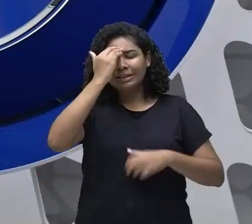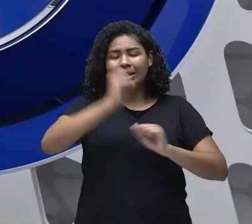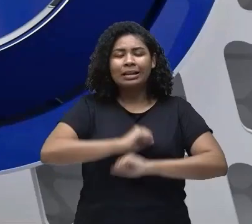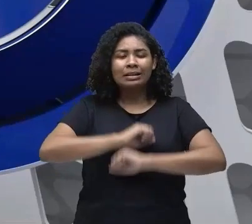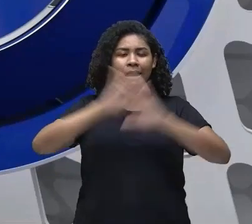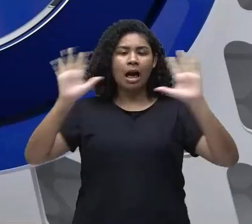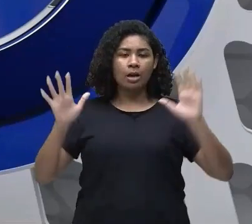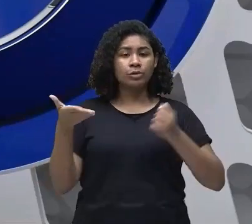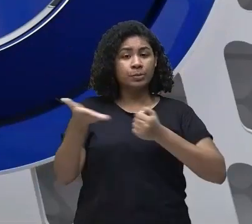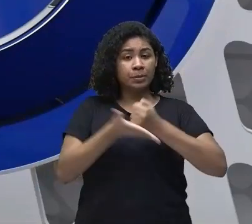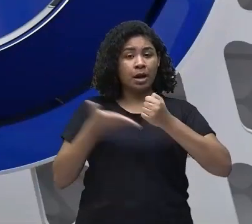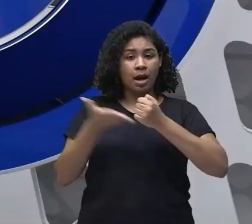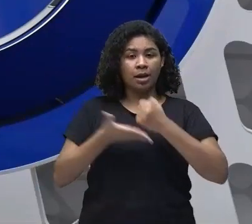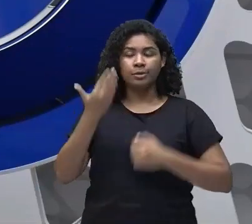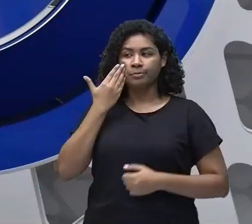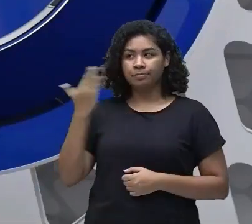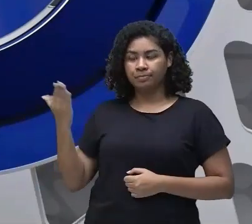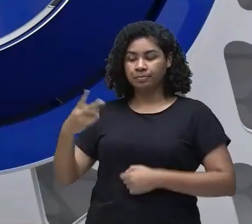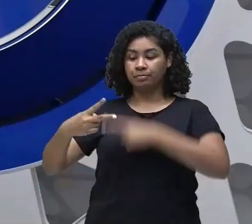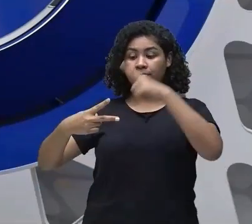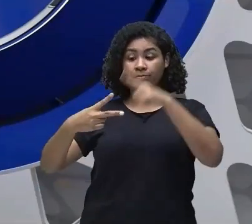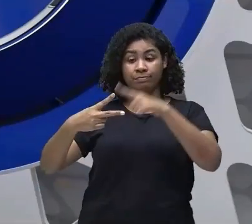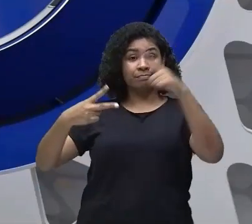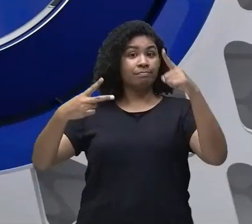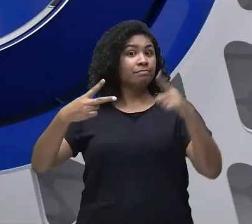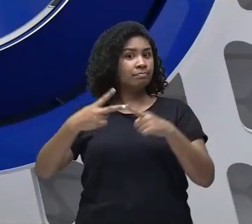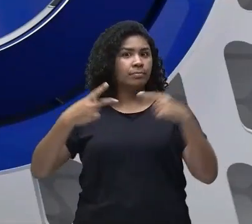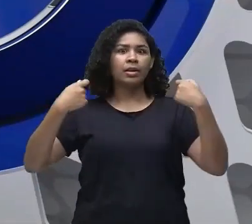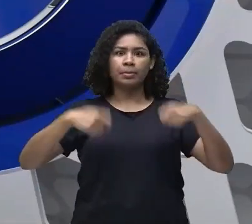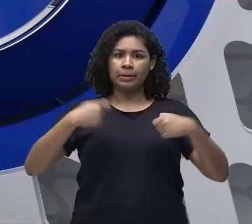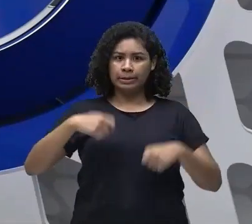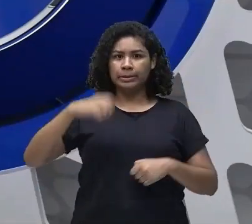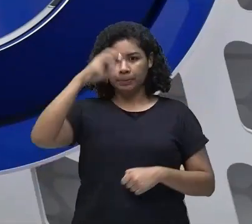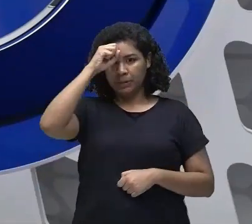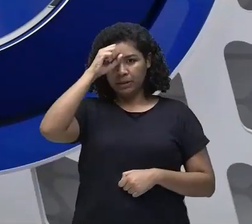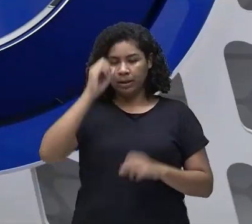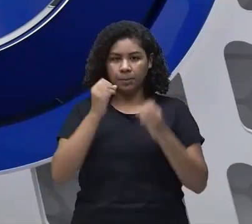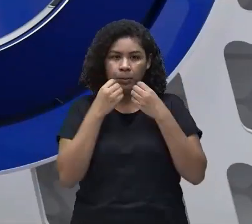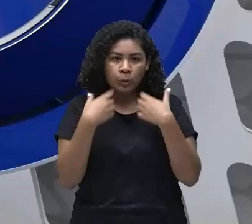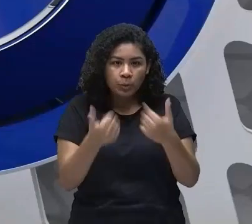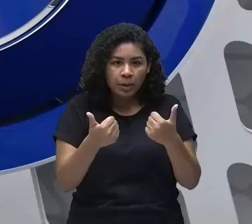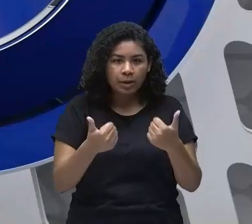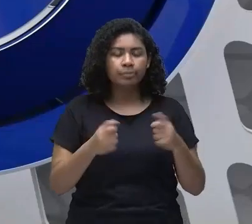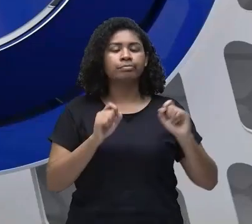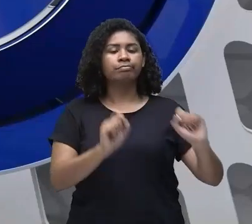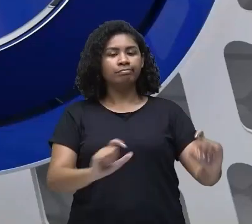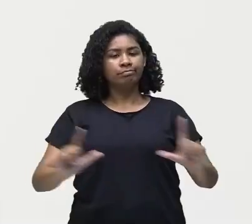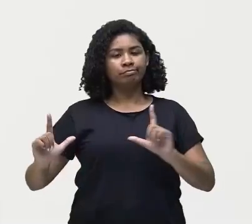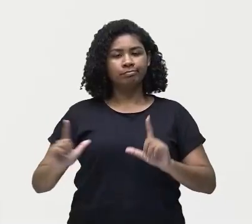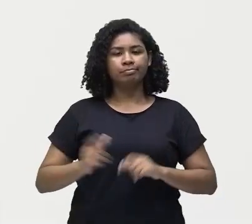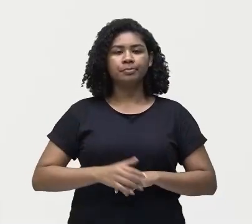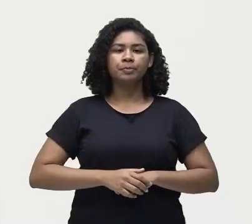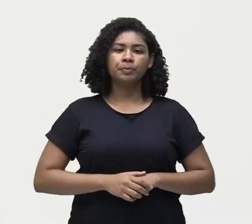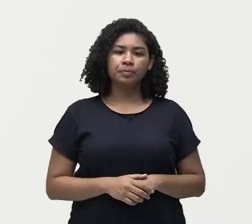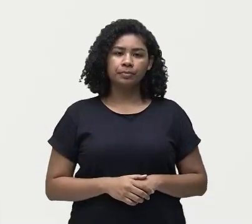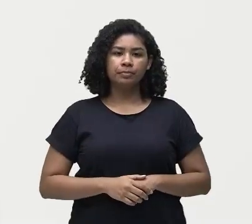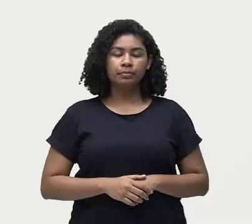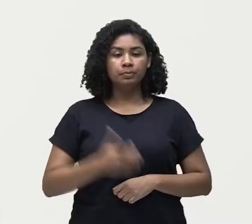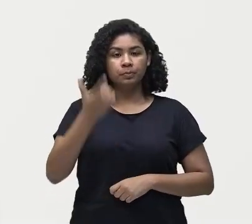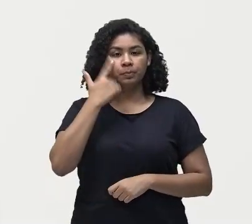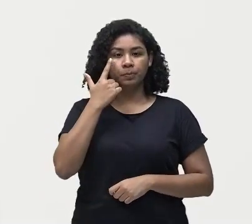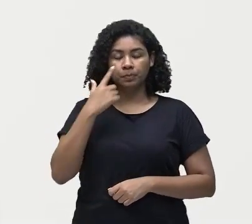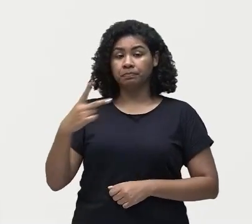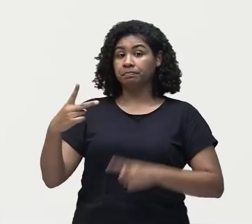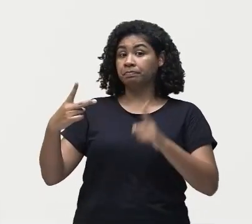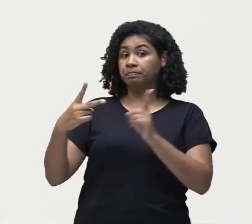seres autótrofos e o que são seres heterótrofos. Vamos continuar a leitura. Os